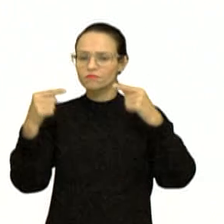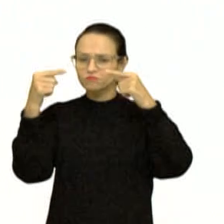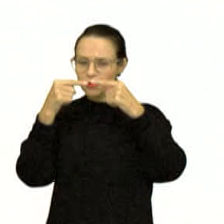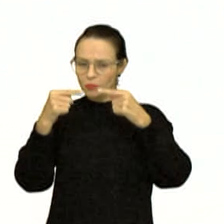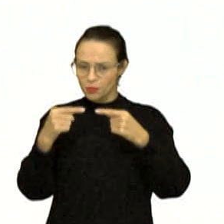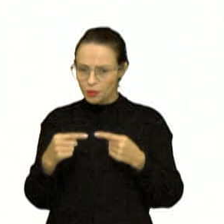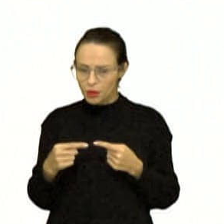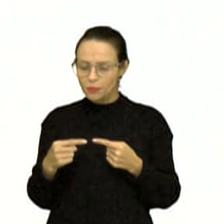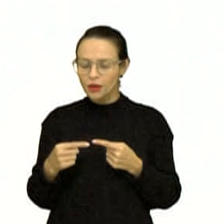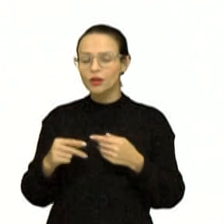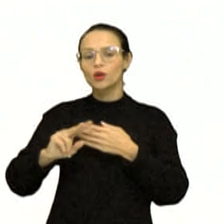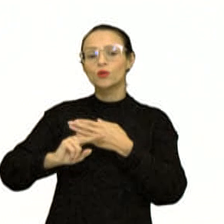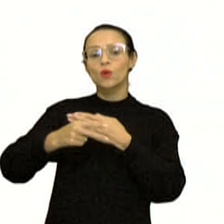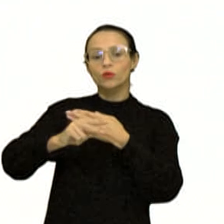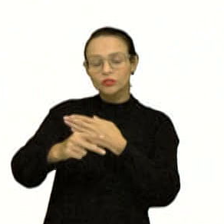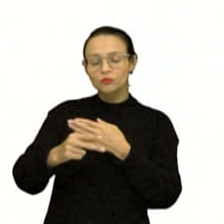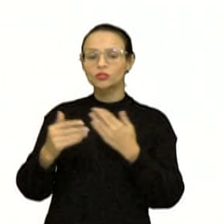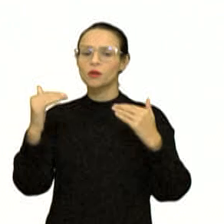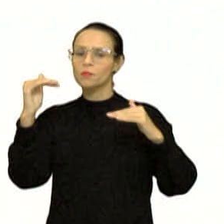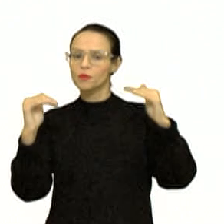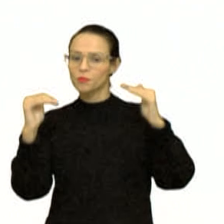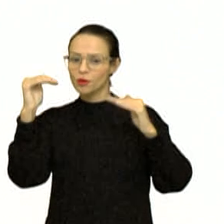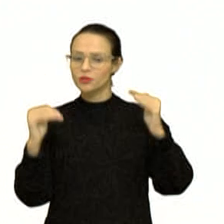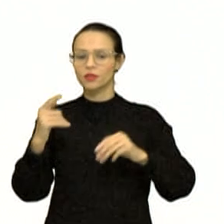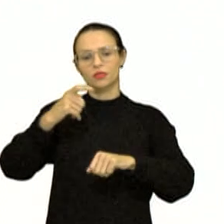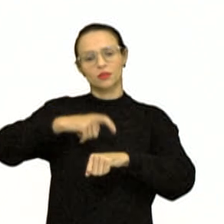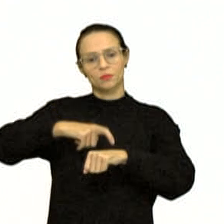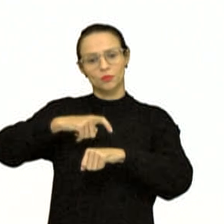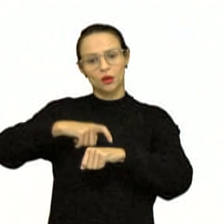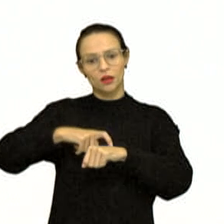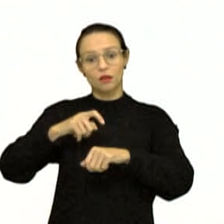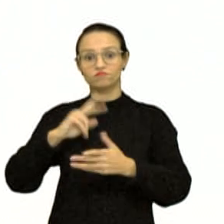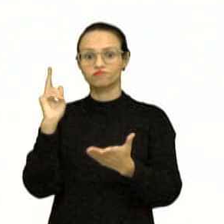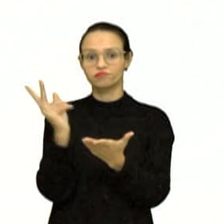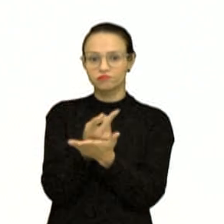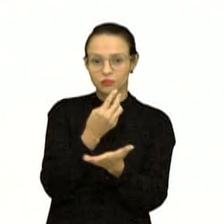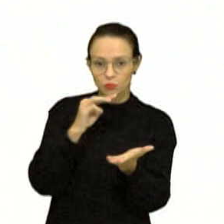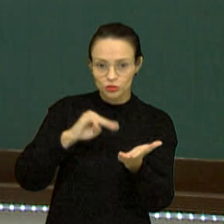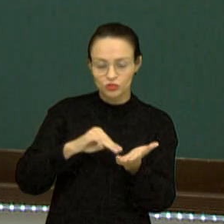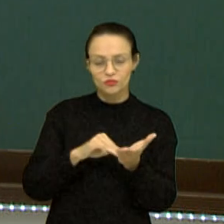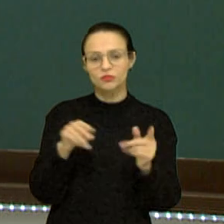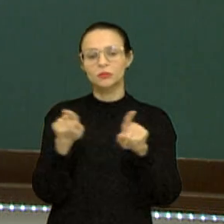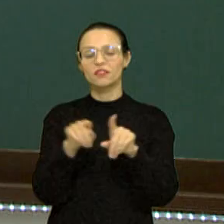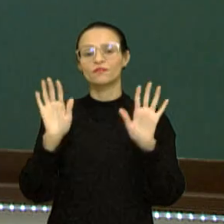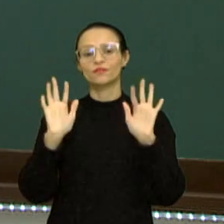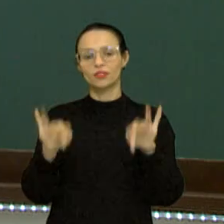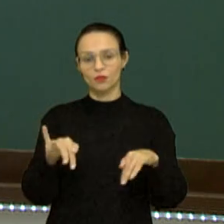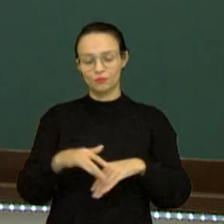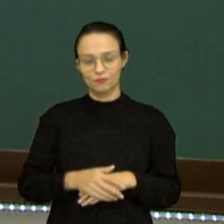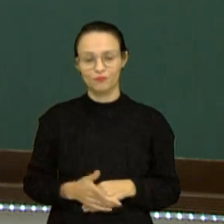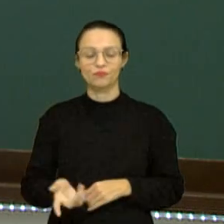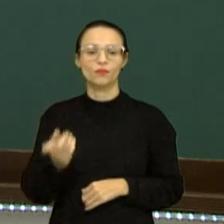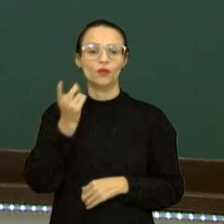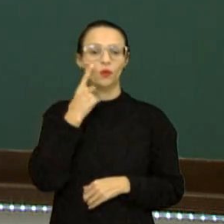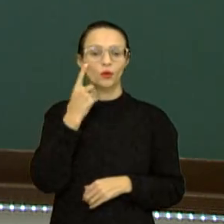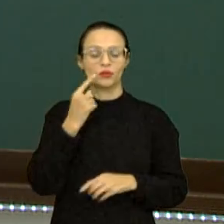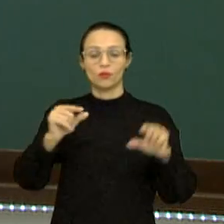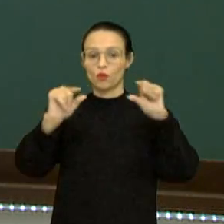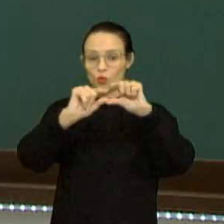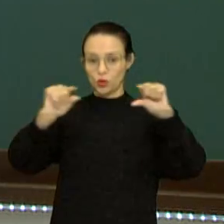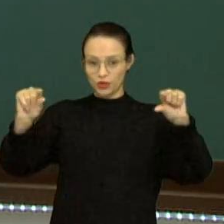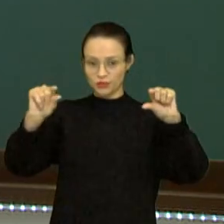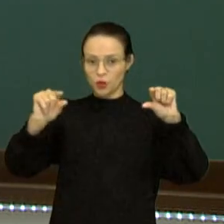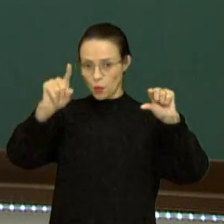conformativa, consecutiva, proporcional, temporal, causal e final. Veja só, a oração ela